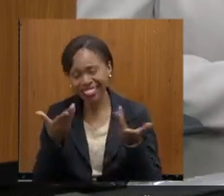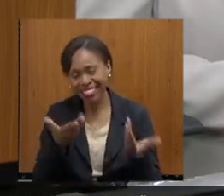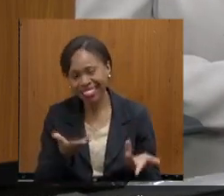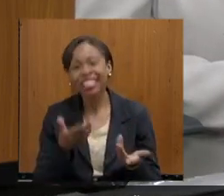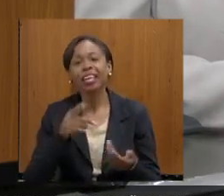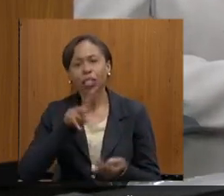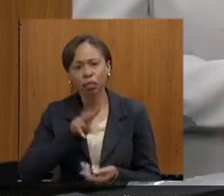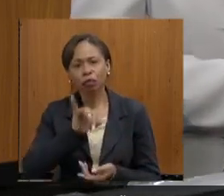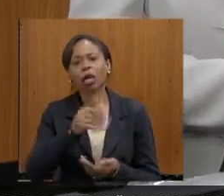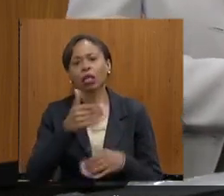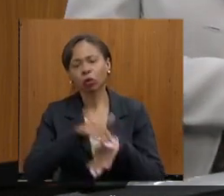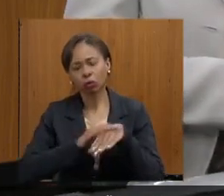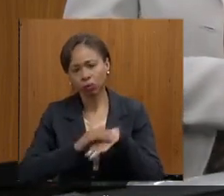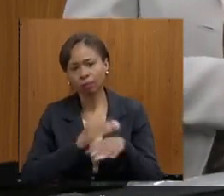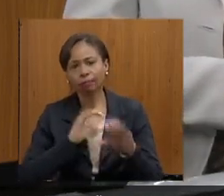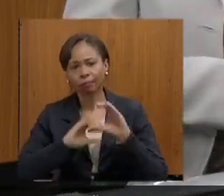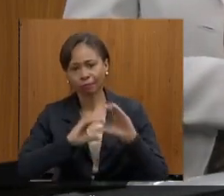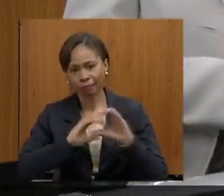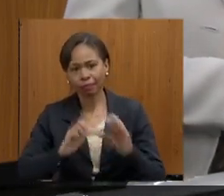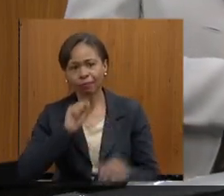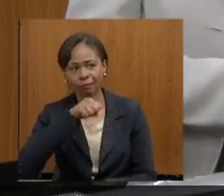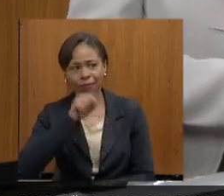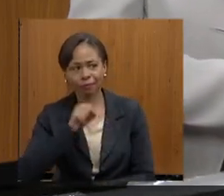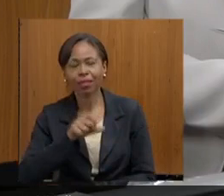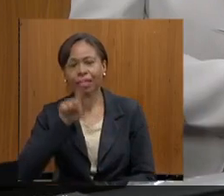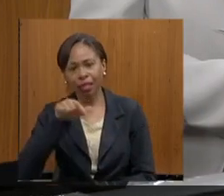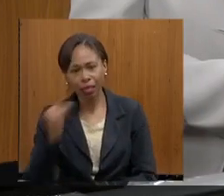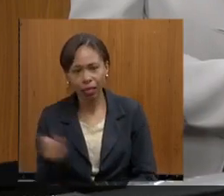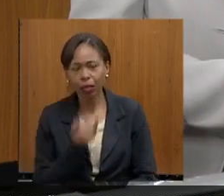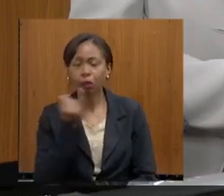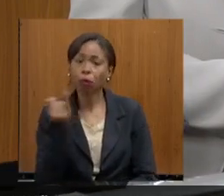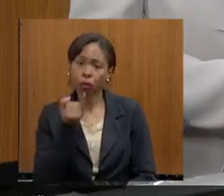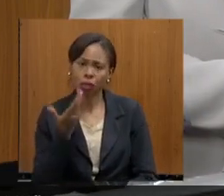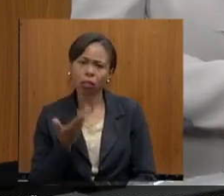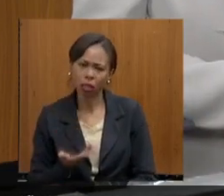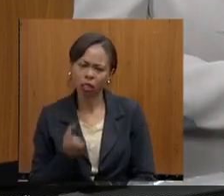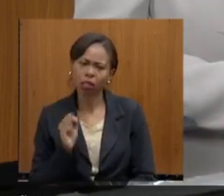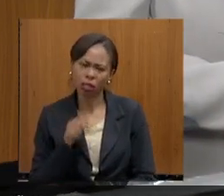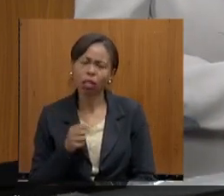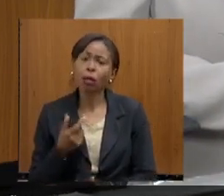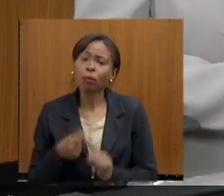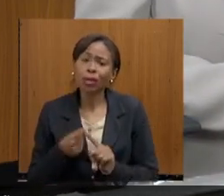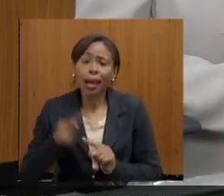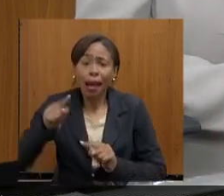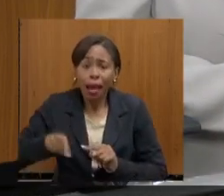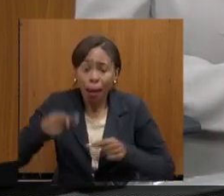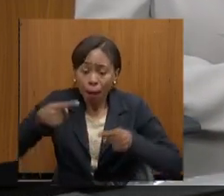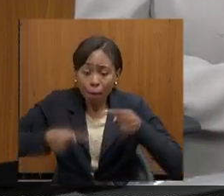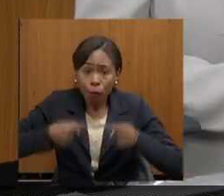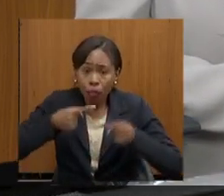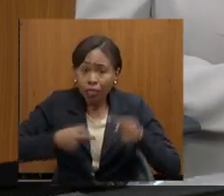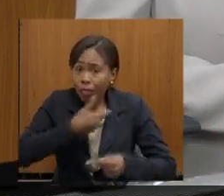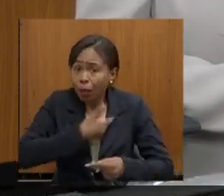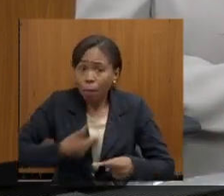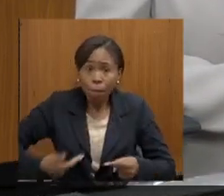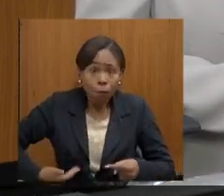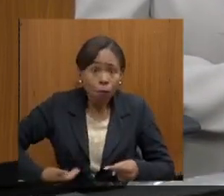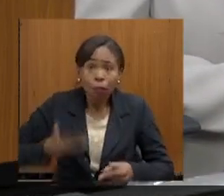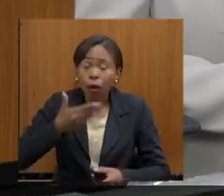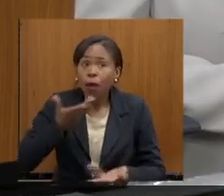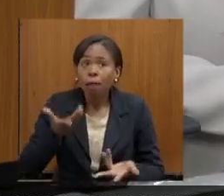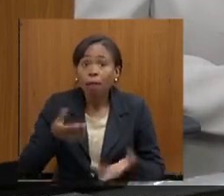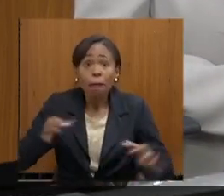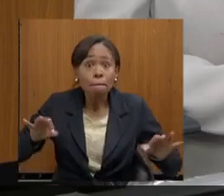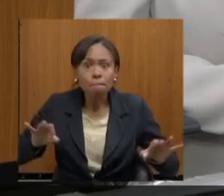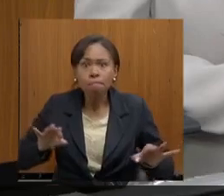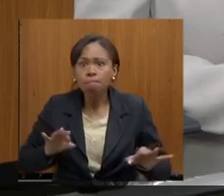vai atualizar isso mas é muito importante a pessoas eu acho que é a política pública mais completa de